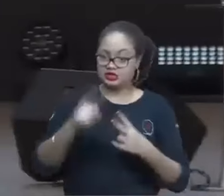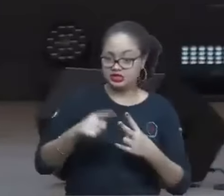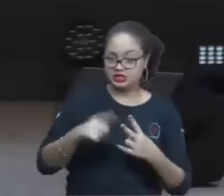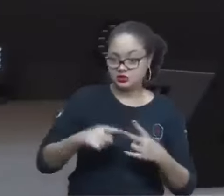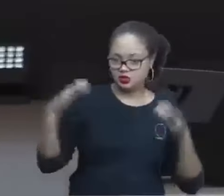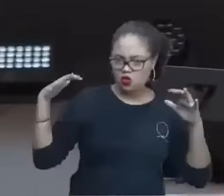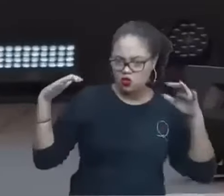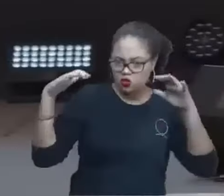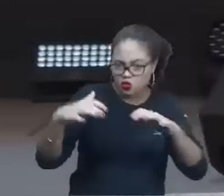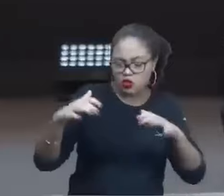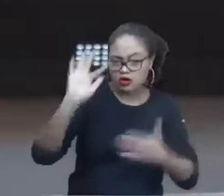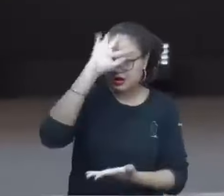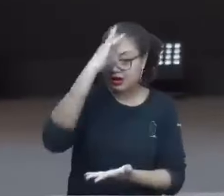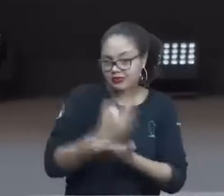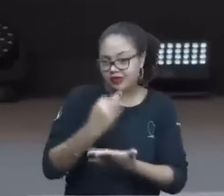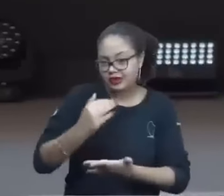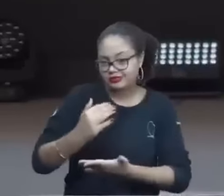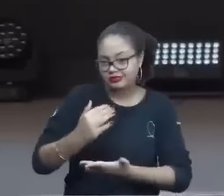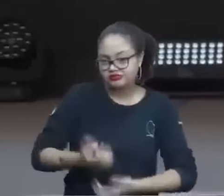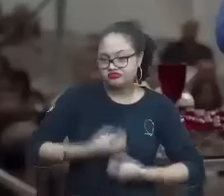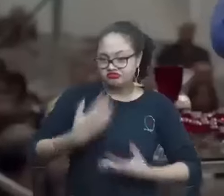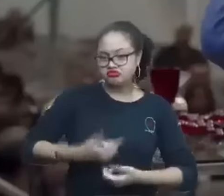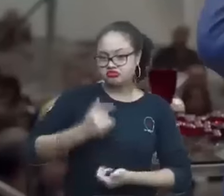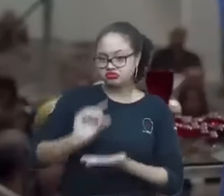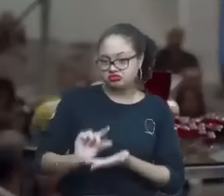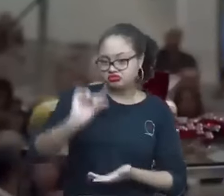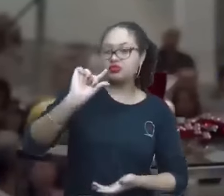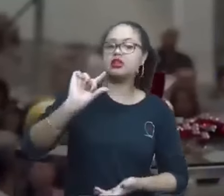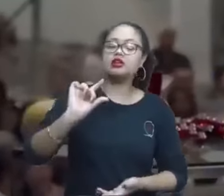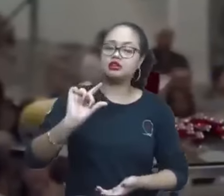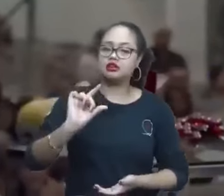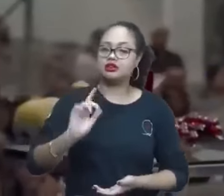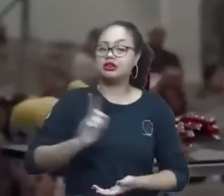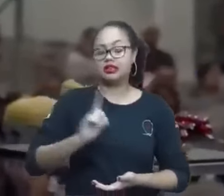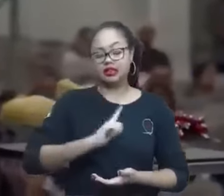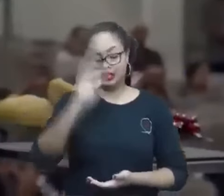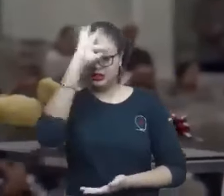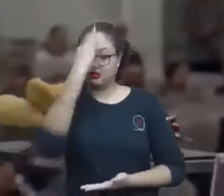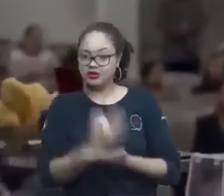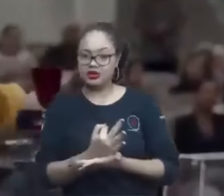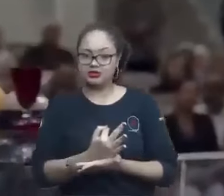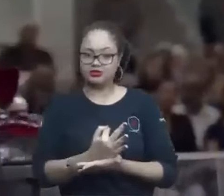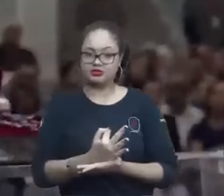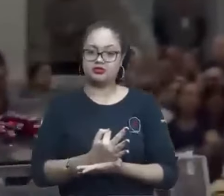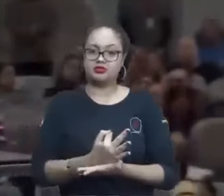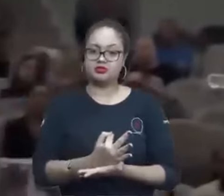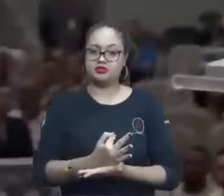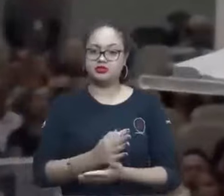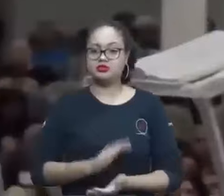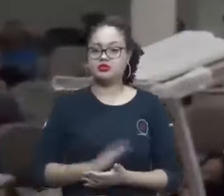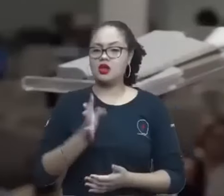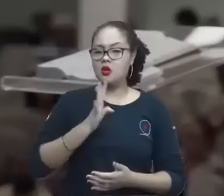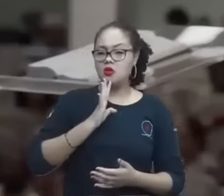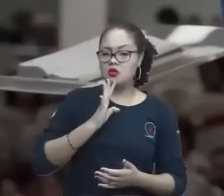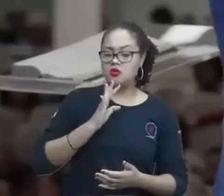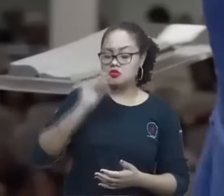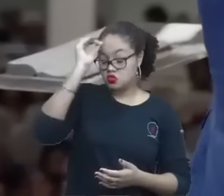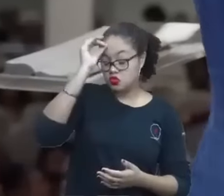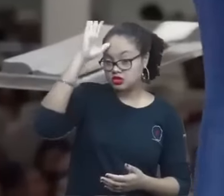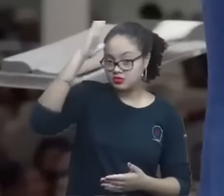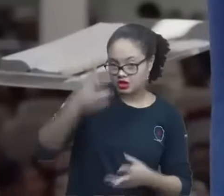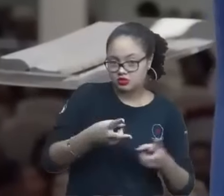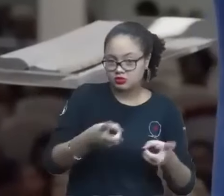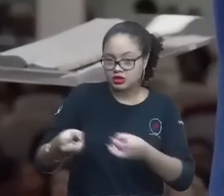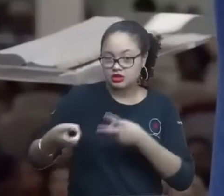segunda a fé aumenta já tem já tem alguma fé Hã o conhecimento e o